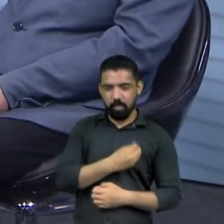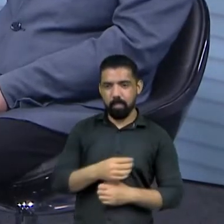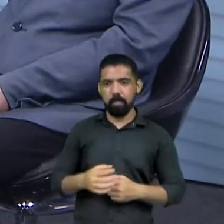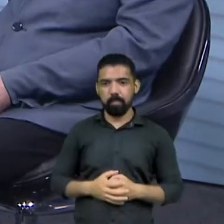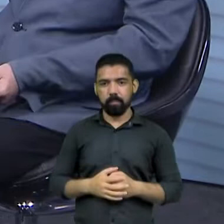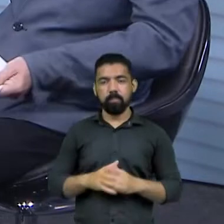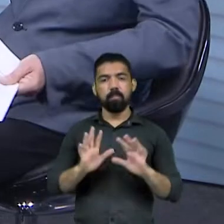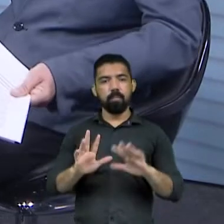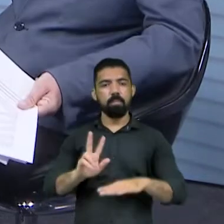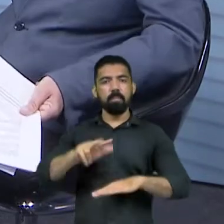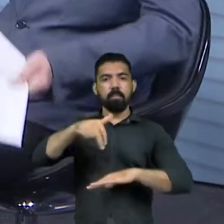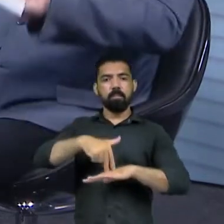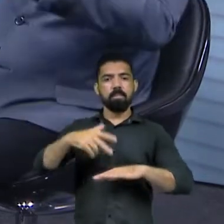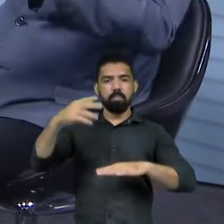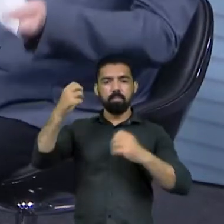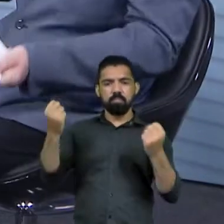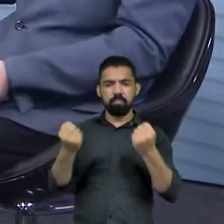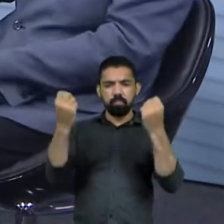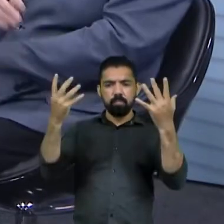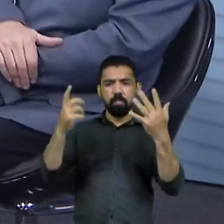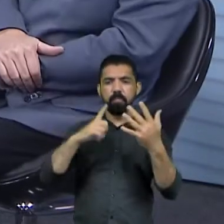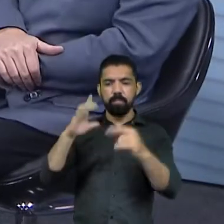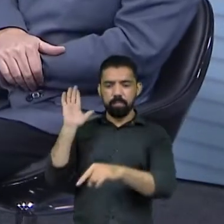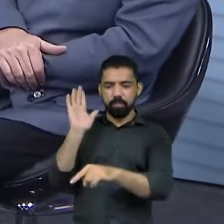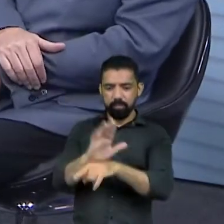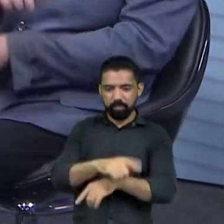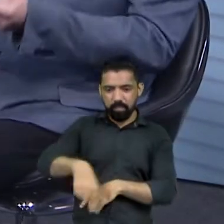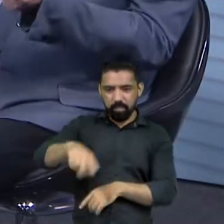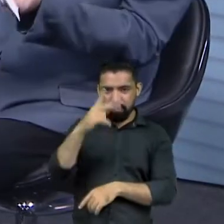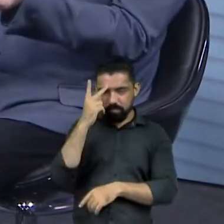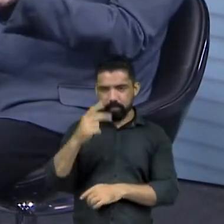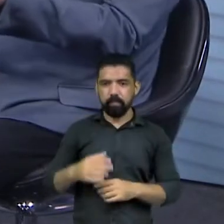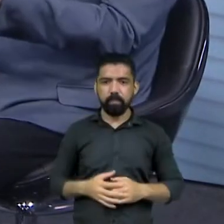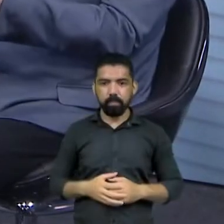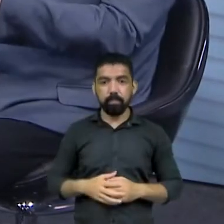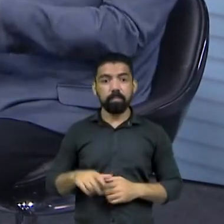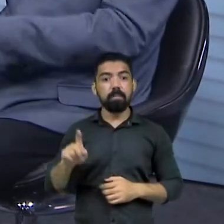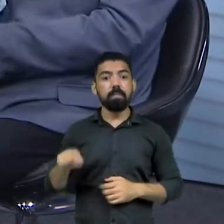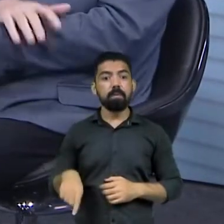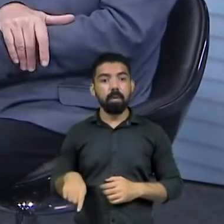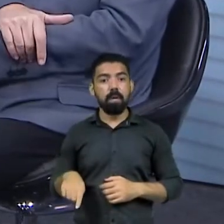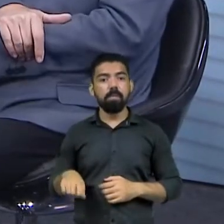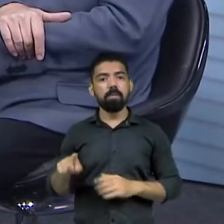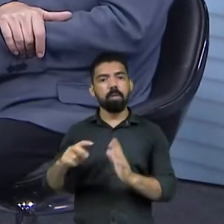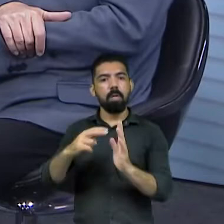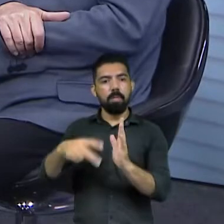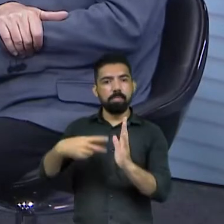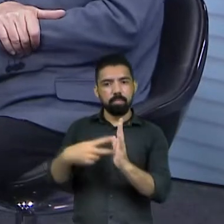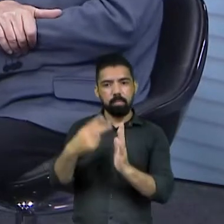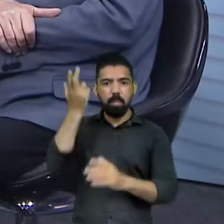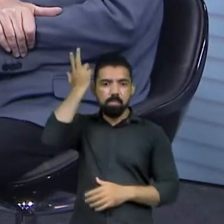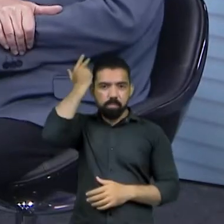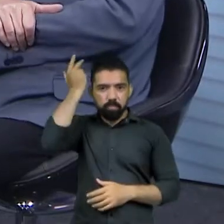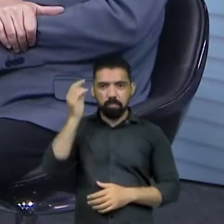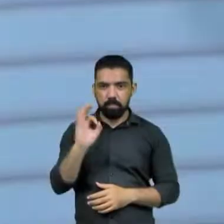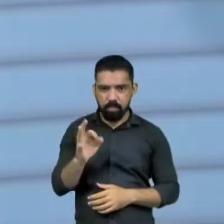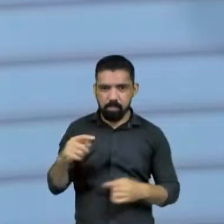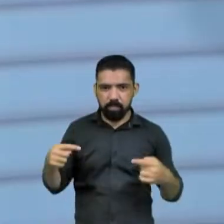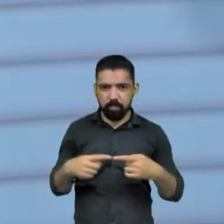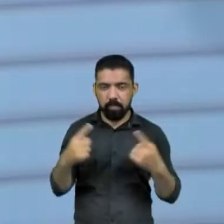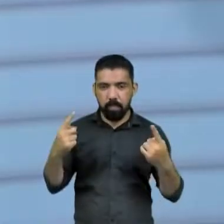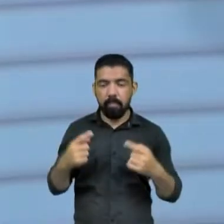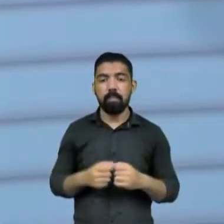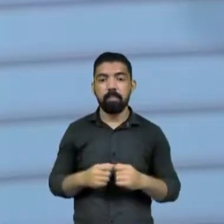Triunfante para nos arrebatar não é é essa esse é o sign Esse é o sentido da páscoa né é quando você realmente tá